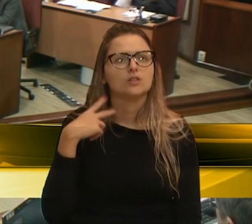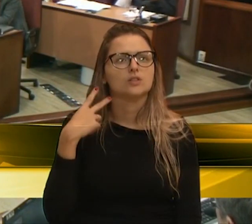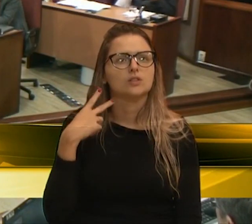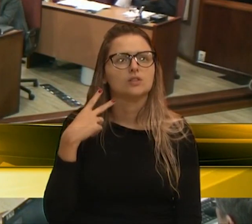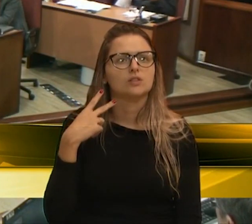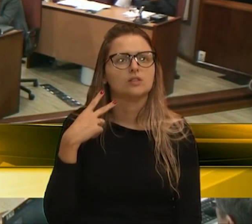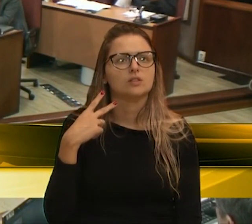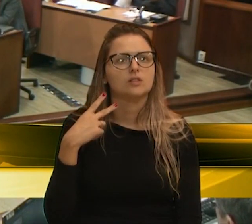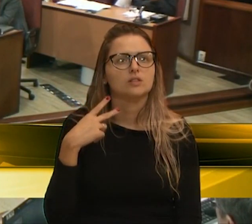Obrigado.